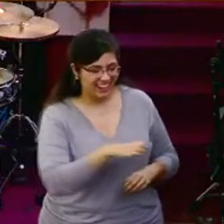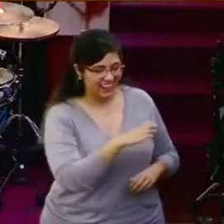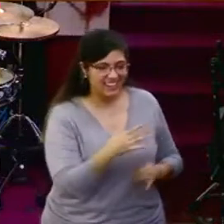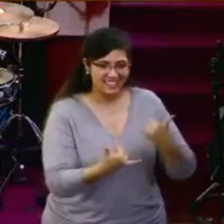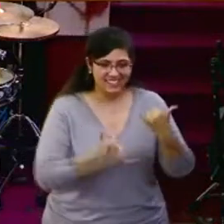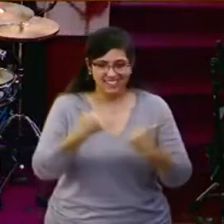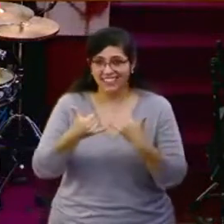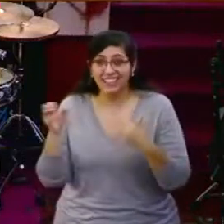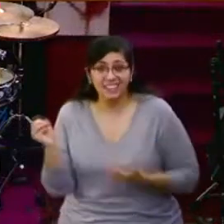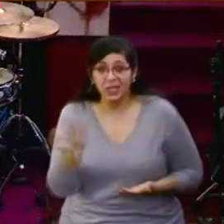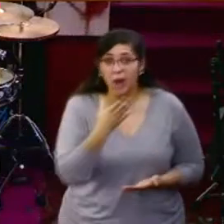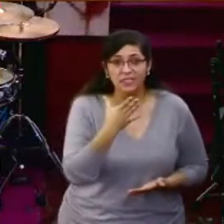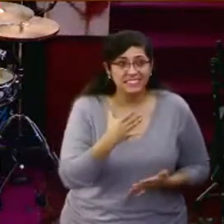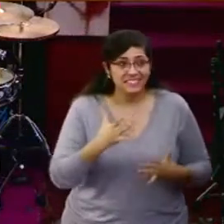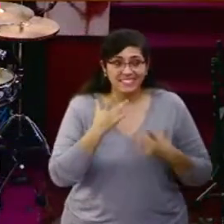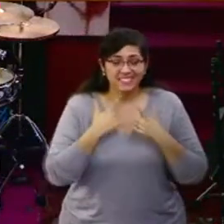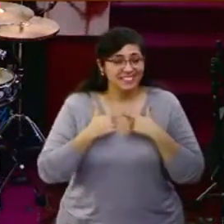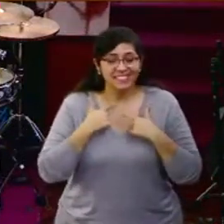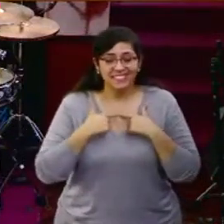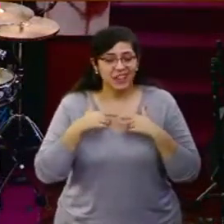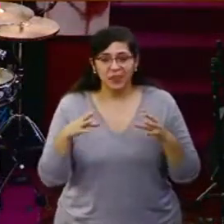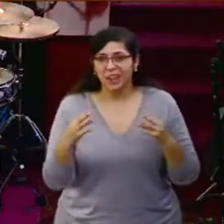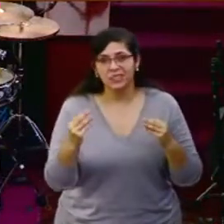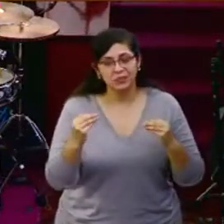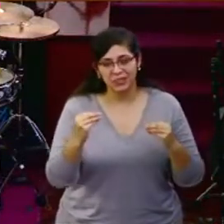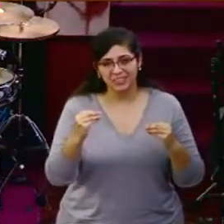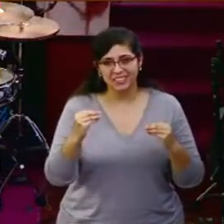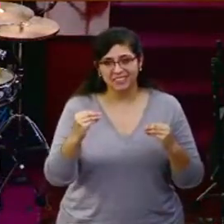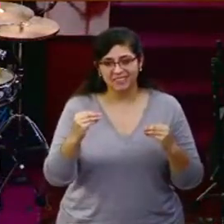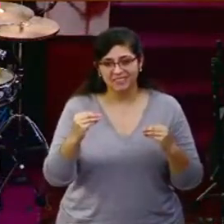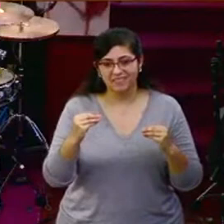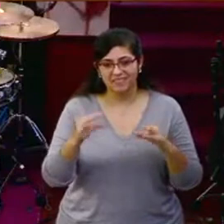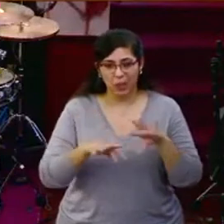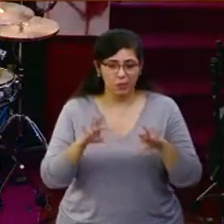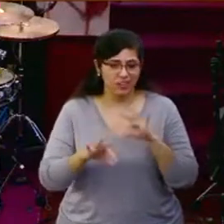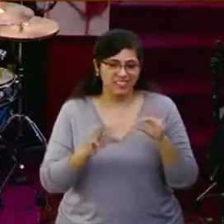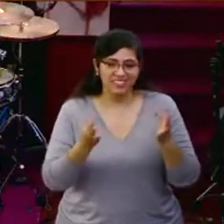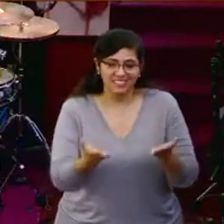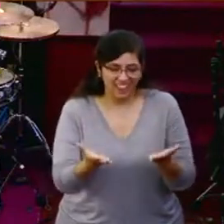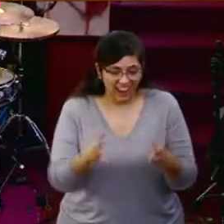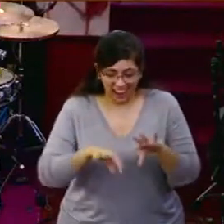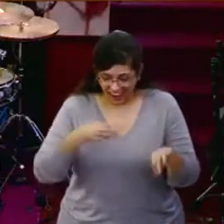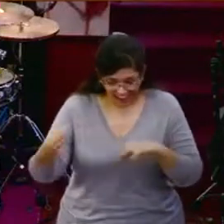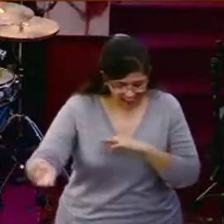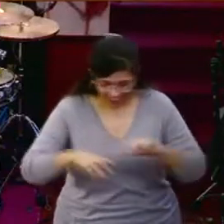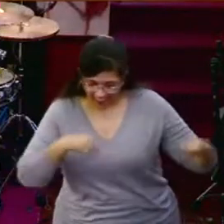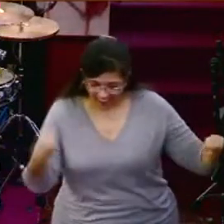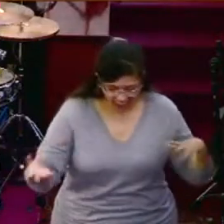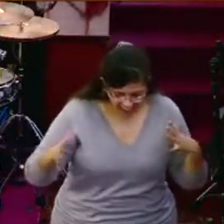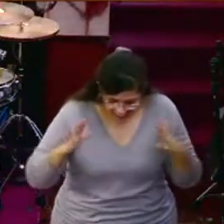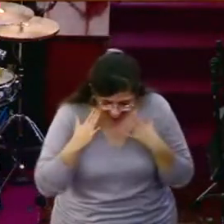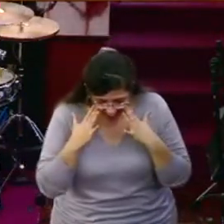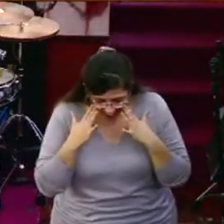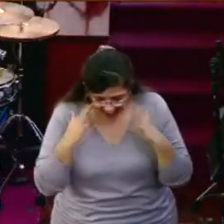brinquedo que ele queria que ele já havia visto outra criança brincar com criança que não